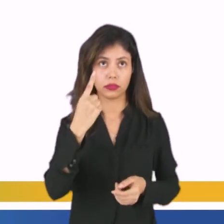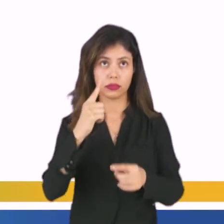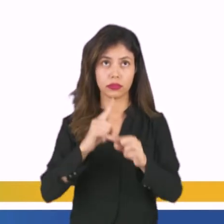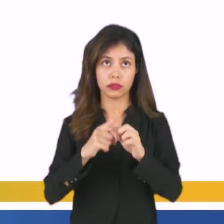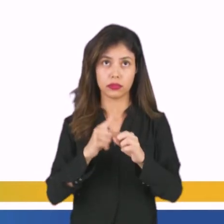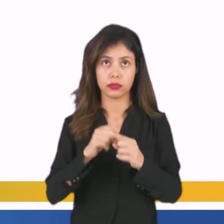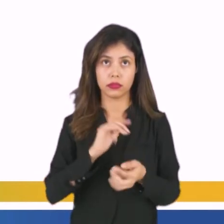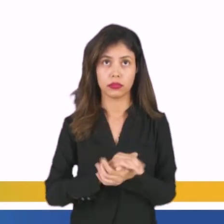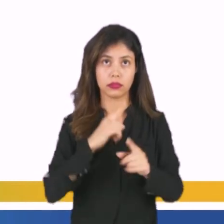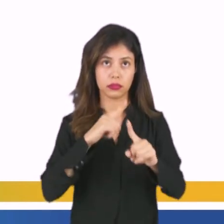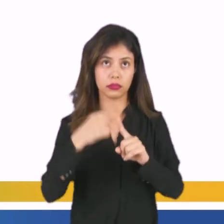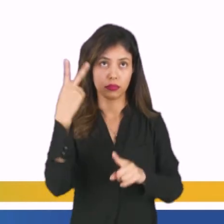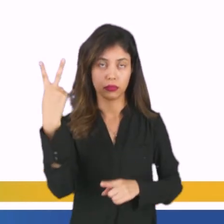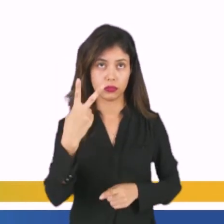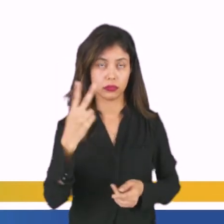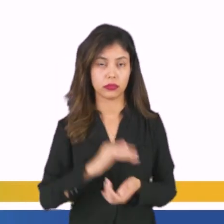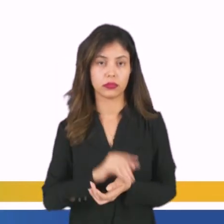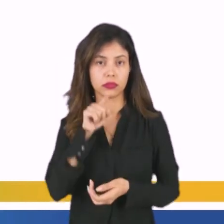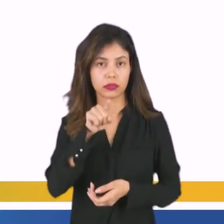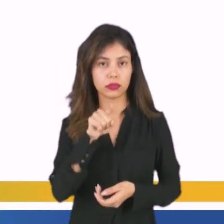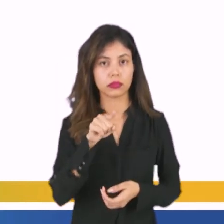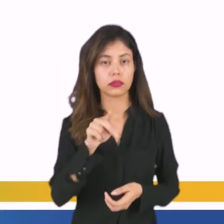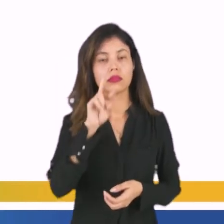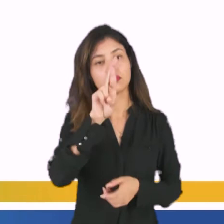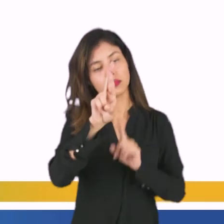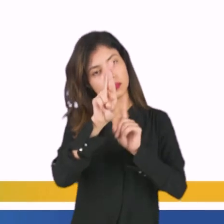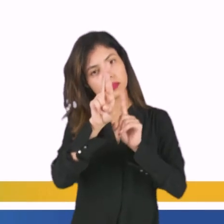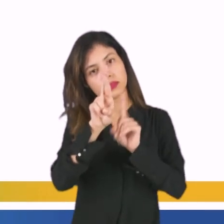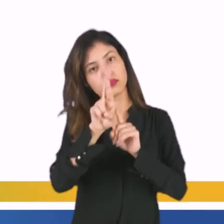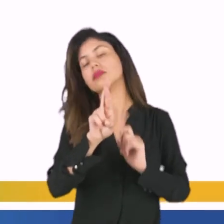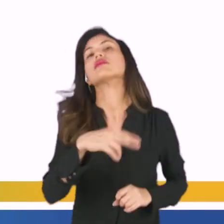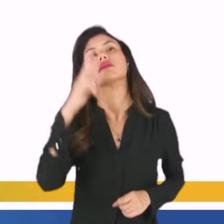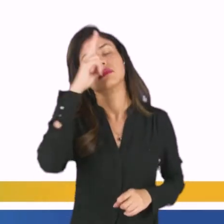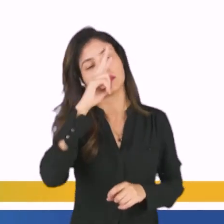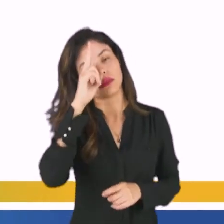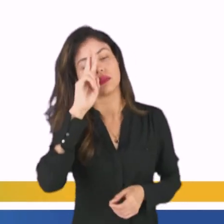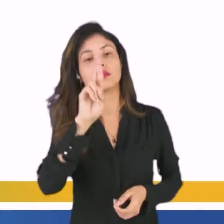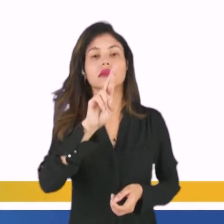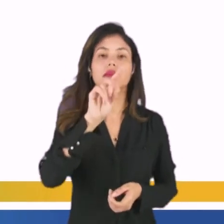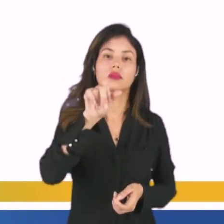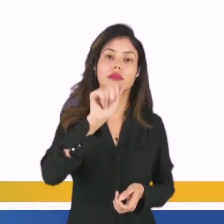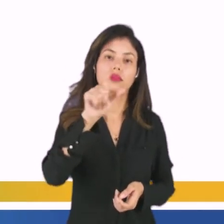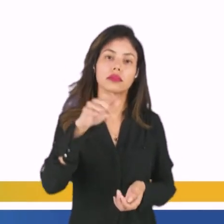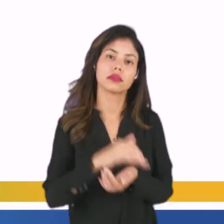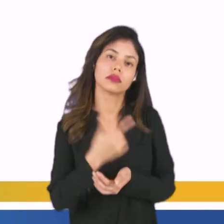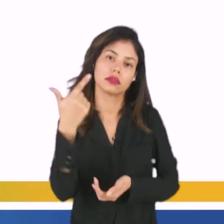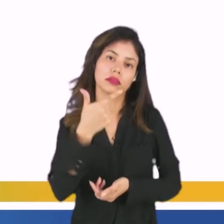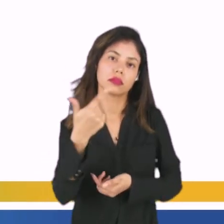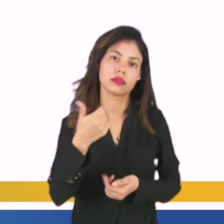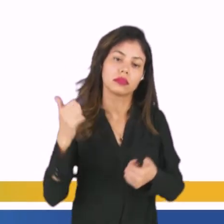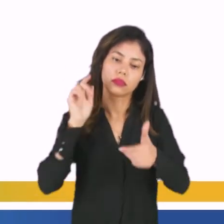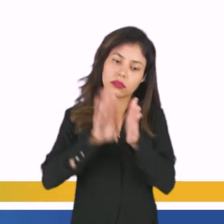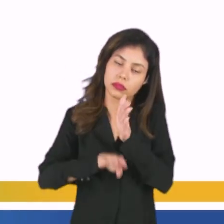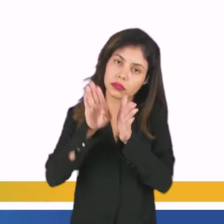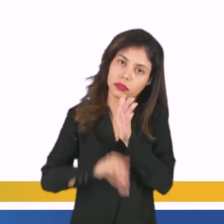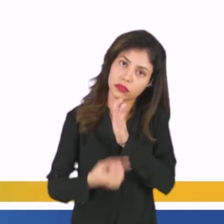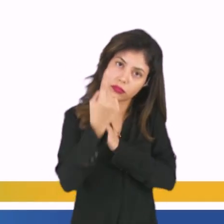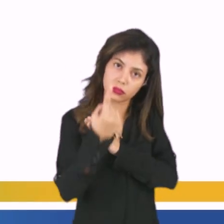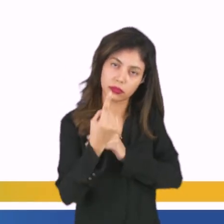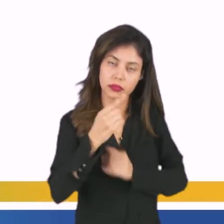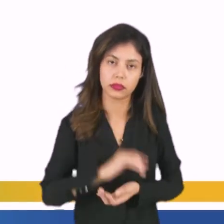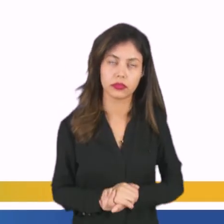1 vezes 2. E esse 2 é a razão. Lembra? Para encontrar a razão, basta eu pegar o segundo termo e subtrair